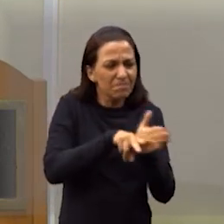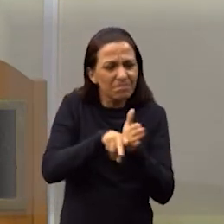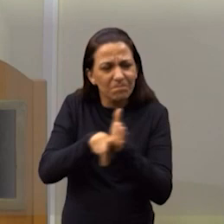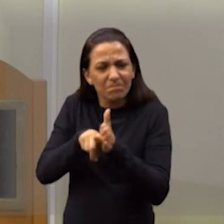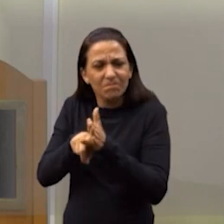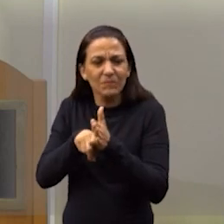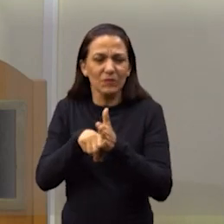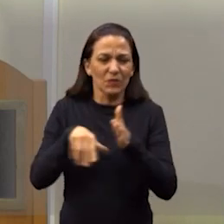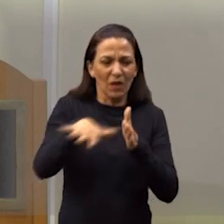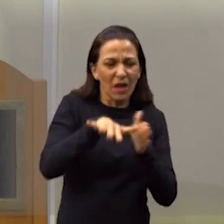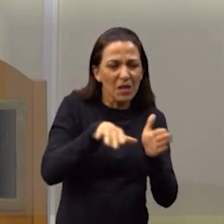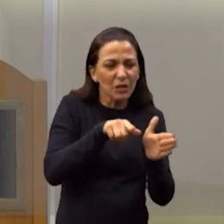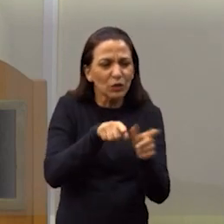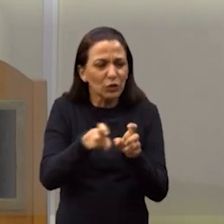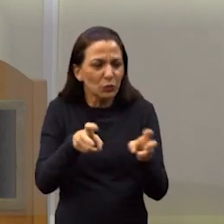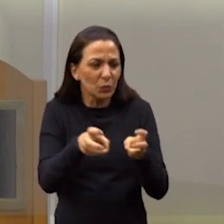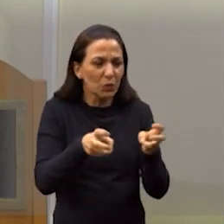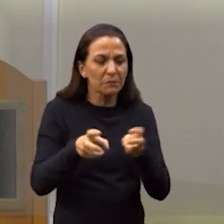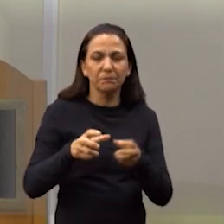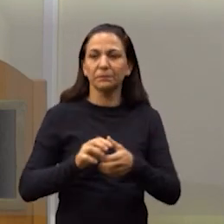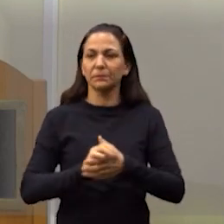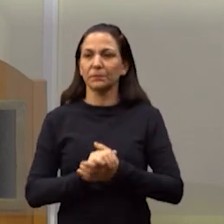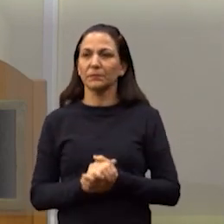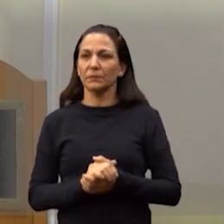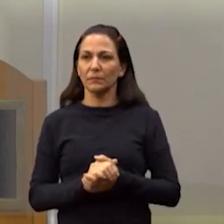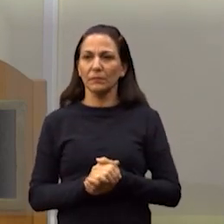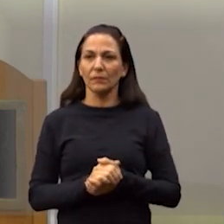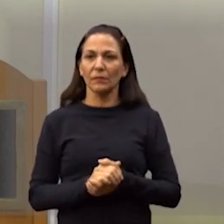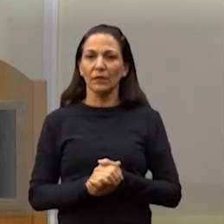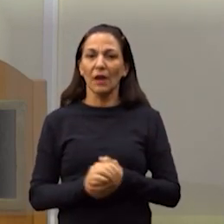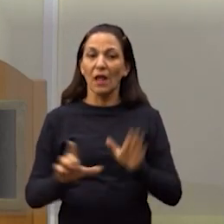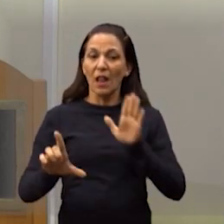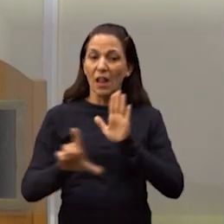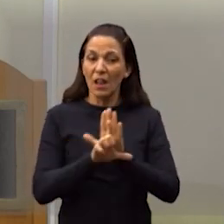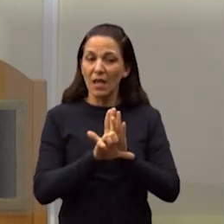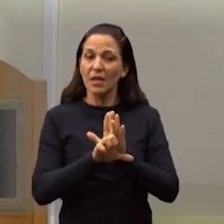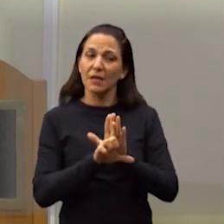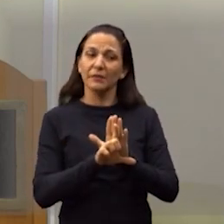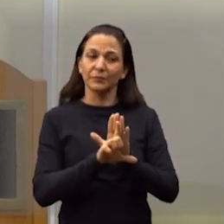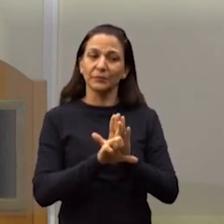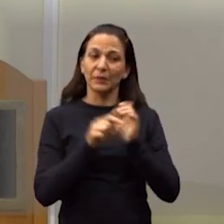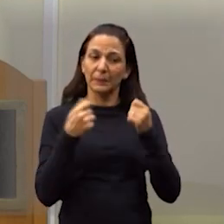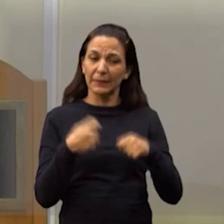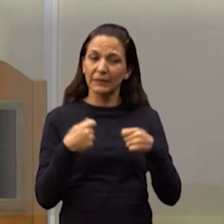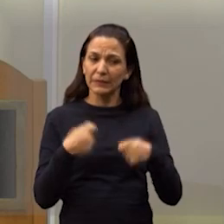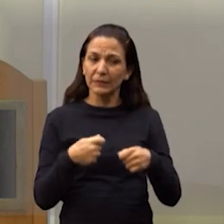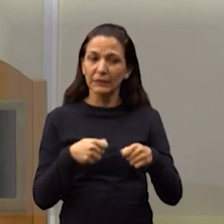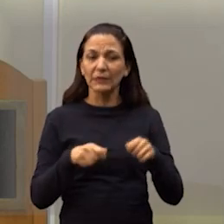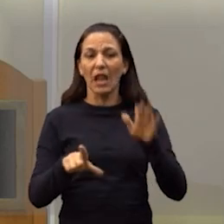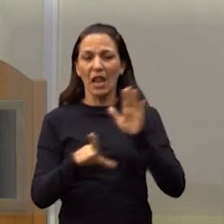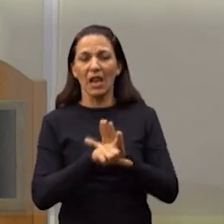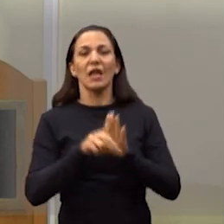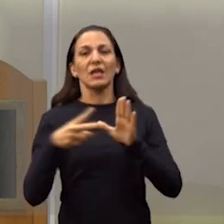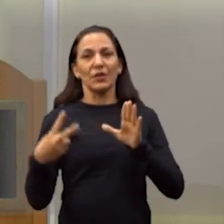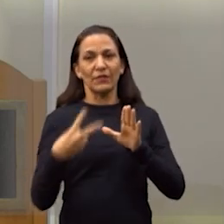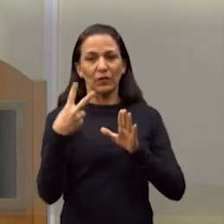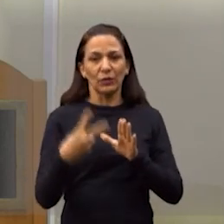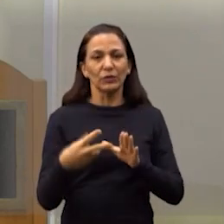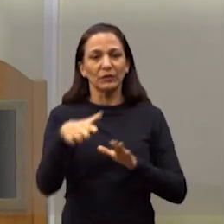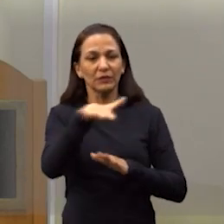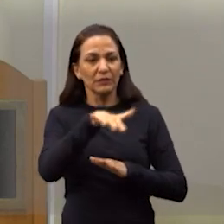Por que não procuramos fazer uma lei que possa valorizar o bem público ou seja ter que ser vendido no valor avaliado